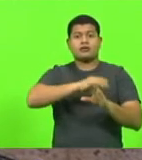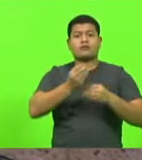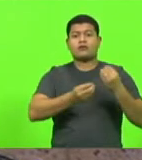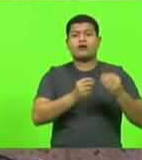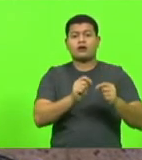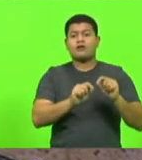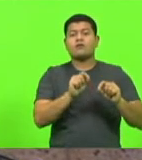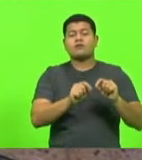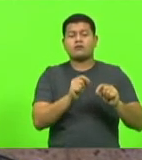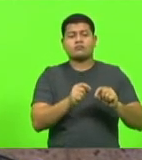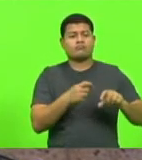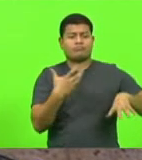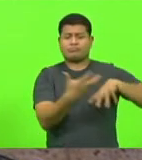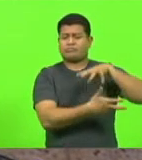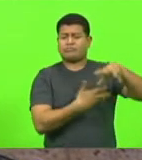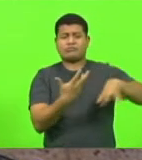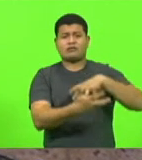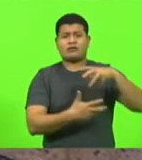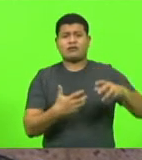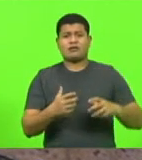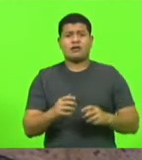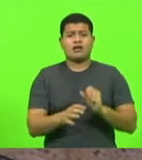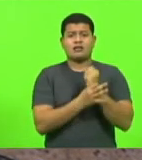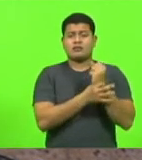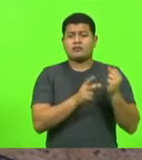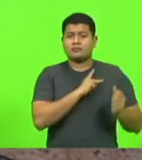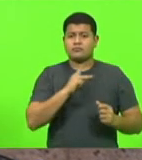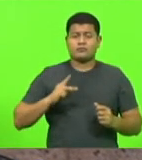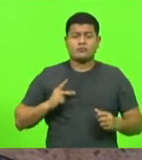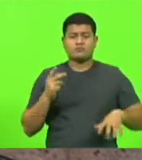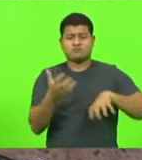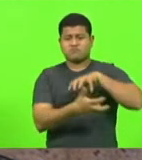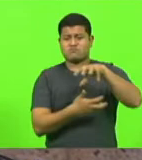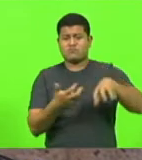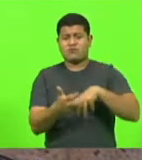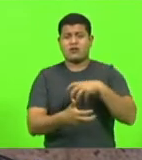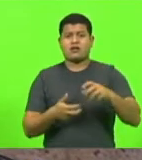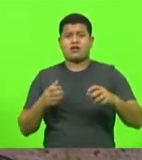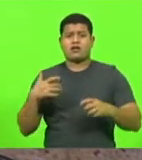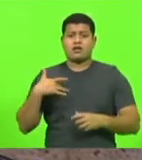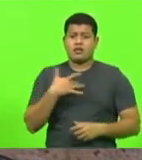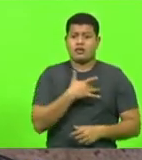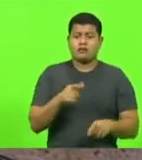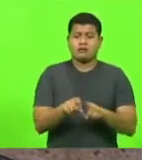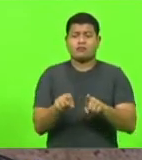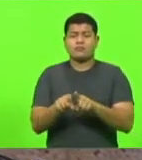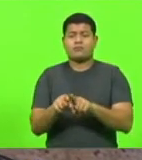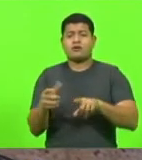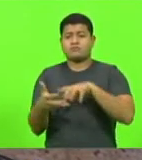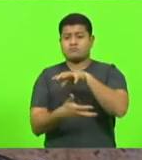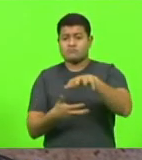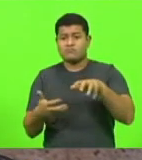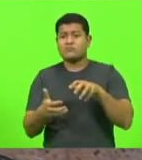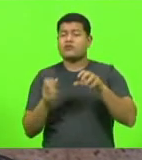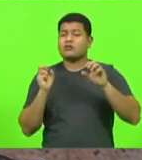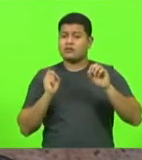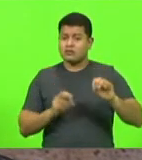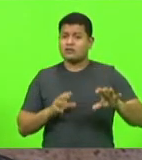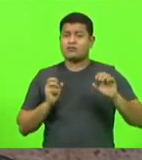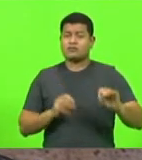um caos na saúde, um caos na educação. Tá, então, não poderia deixar de fazer a minha